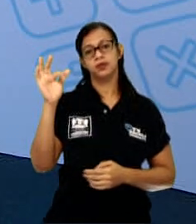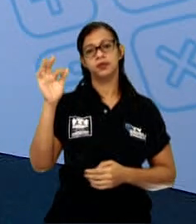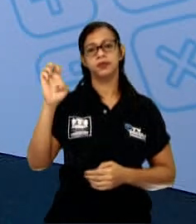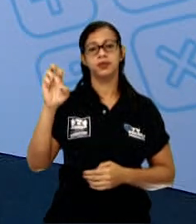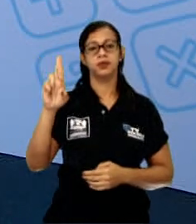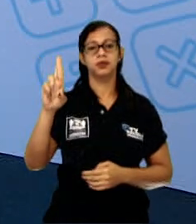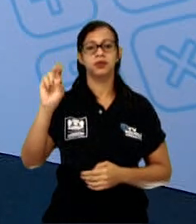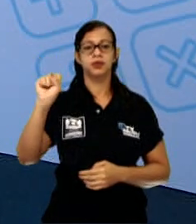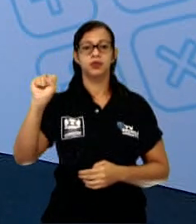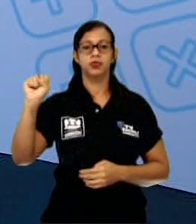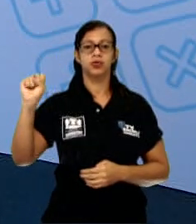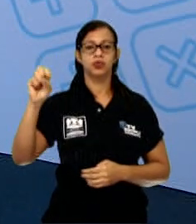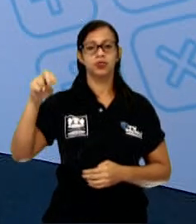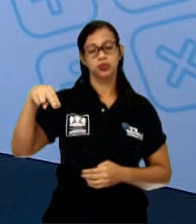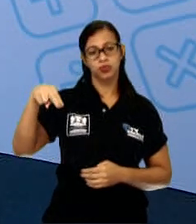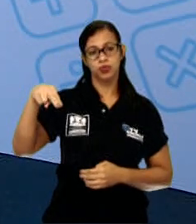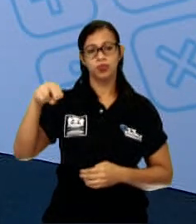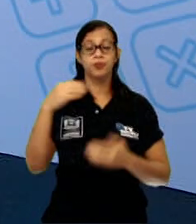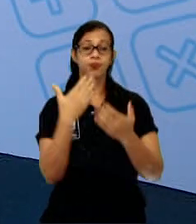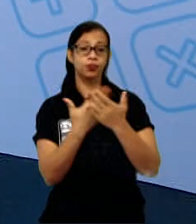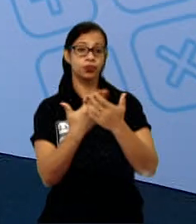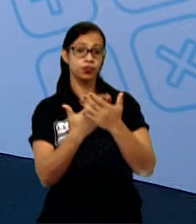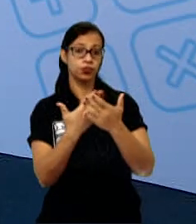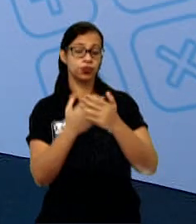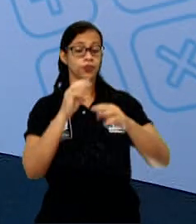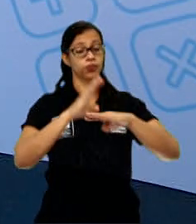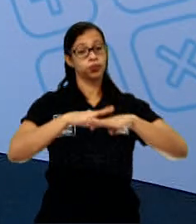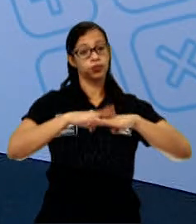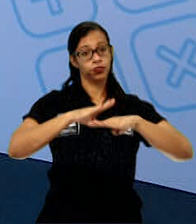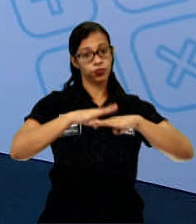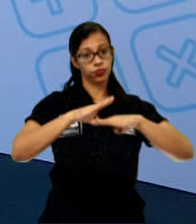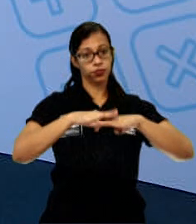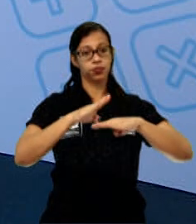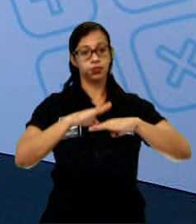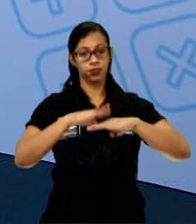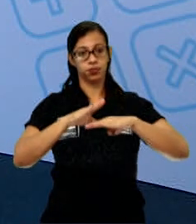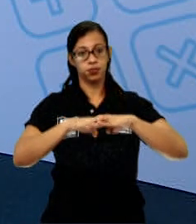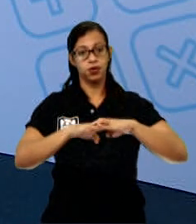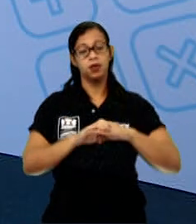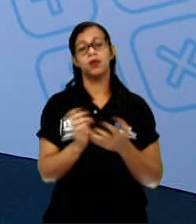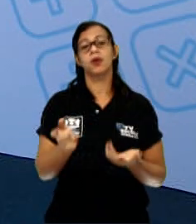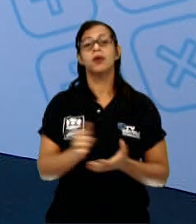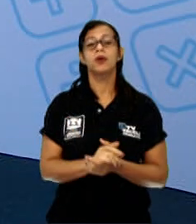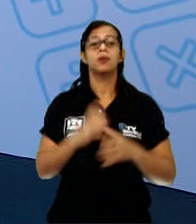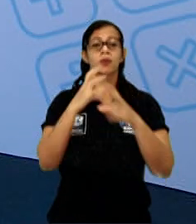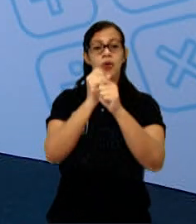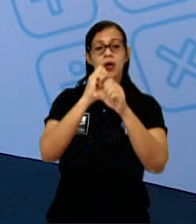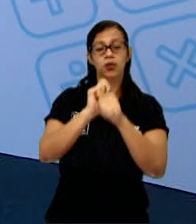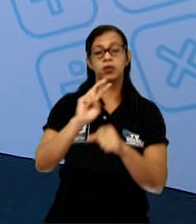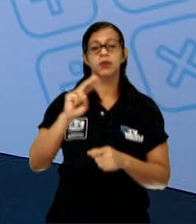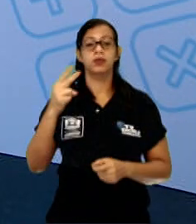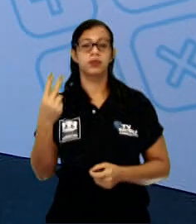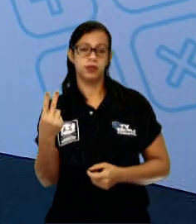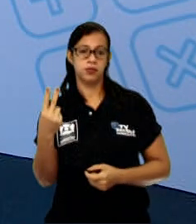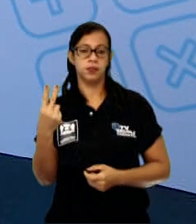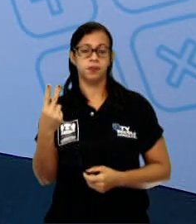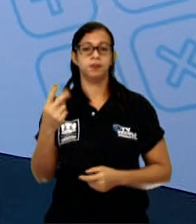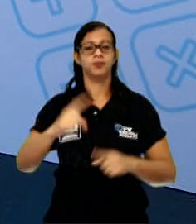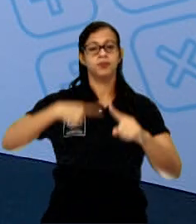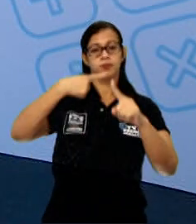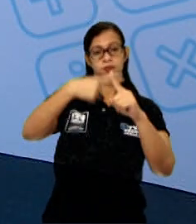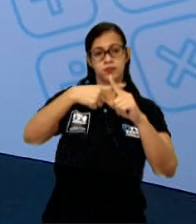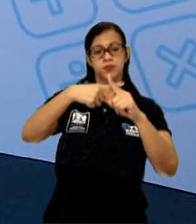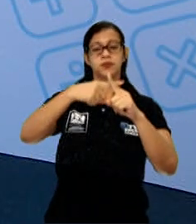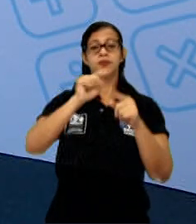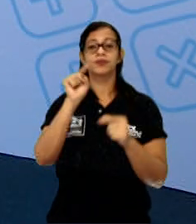estudar matemática do 4º e 5º ano o tema da aula de hoje e operações inversas com adição e subtração antes da